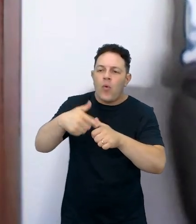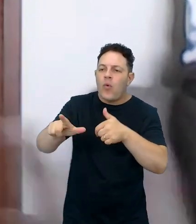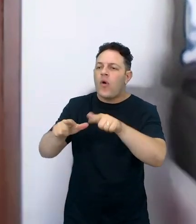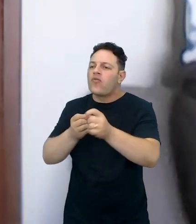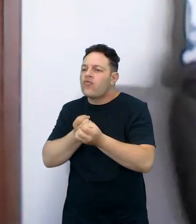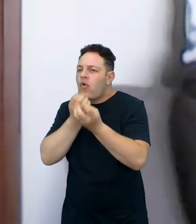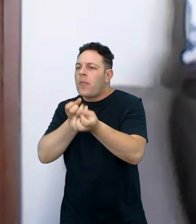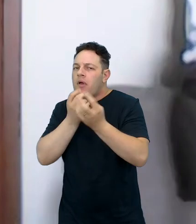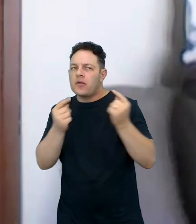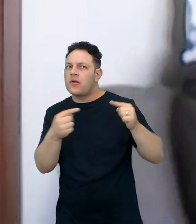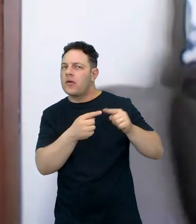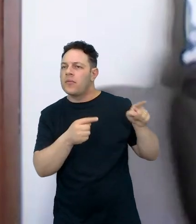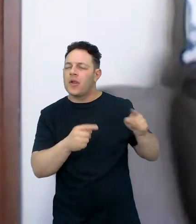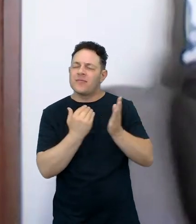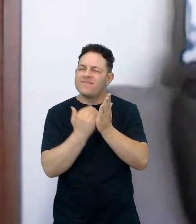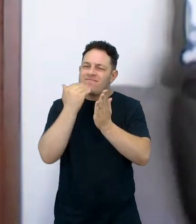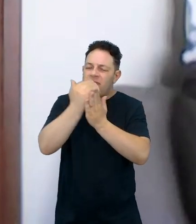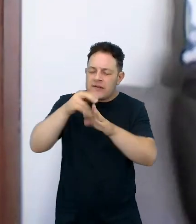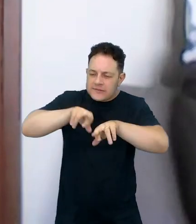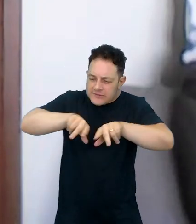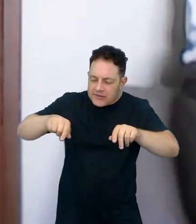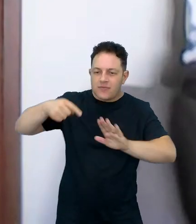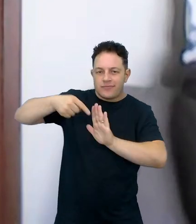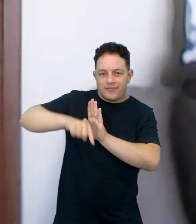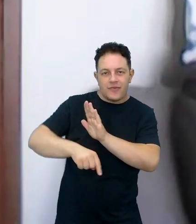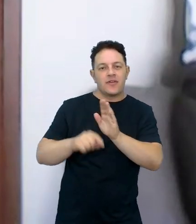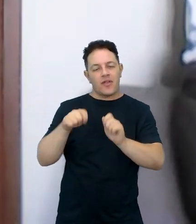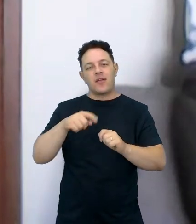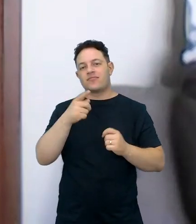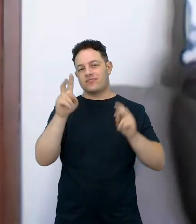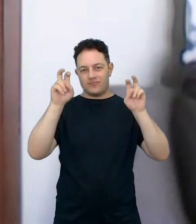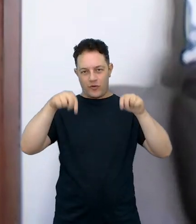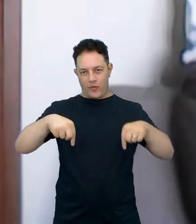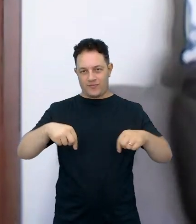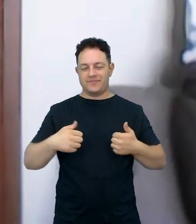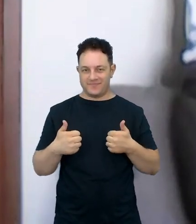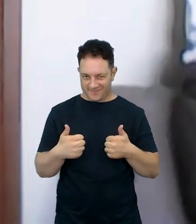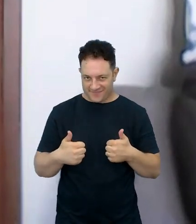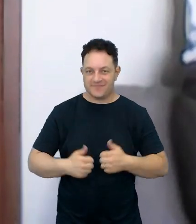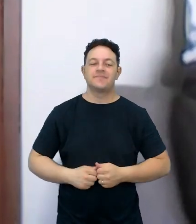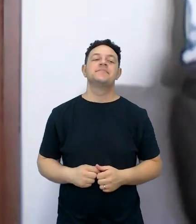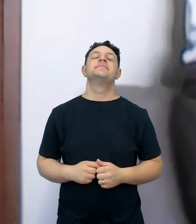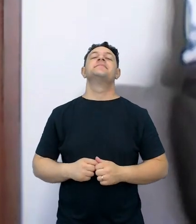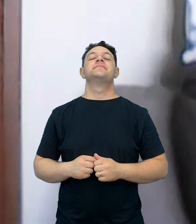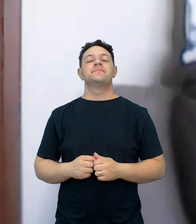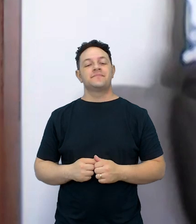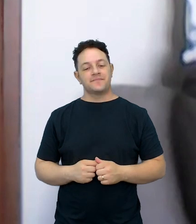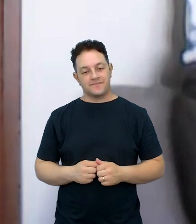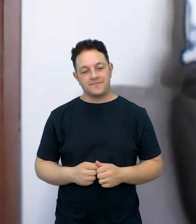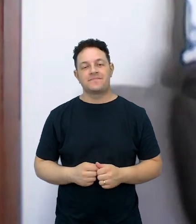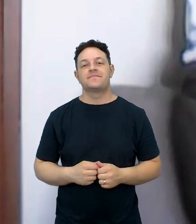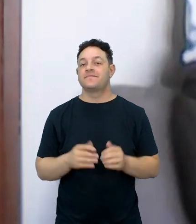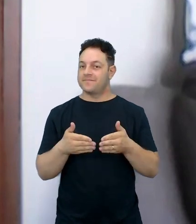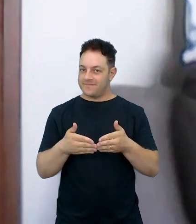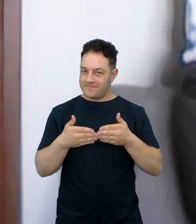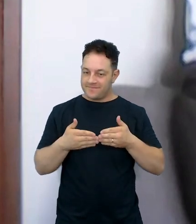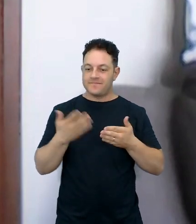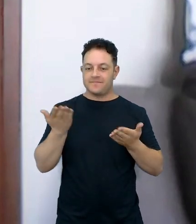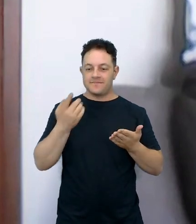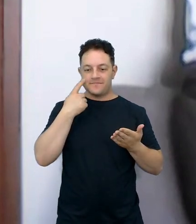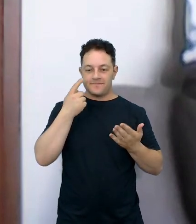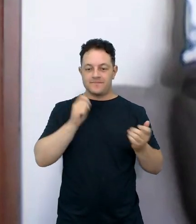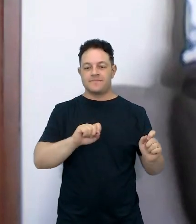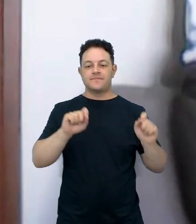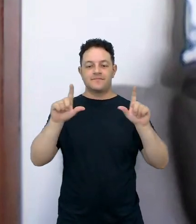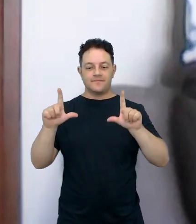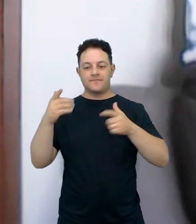sobre, né? Se aprofundar mais sobre o que a gente vai conversar aqui hoje, tá bom? Então, me dêem licença, eu vou colocar o